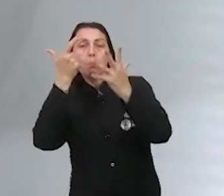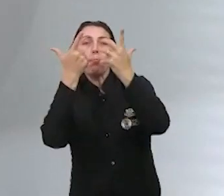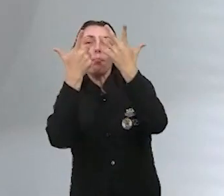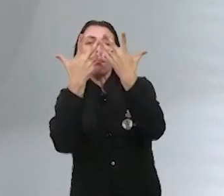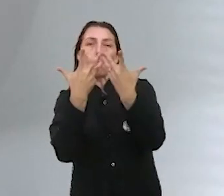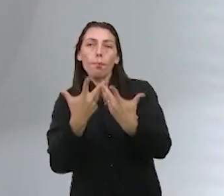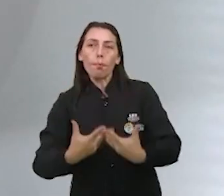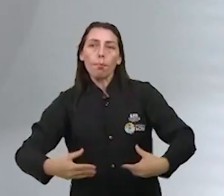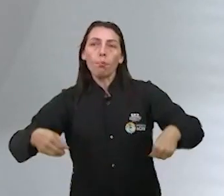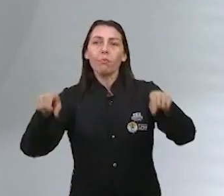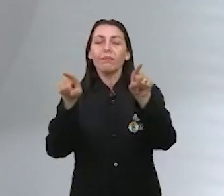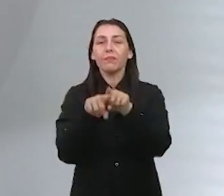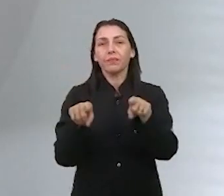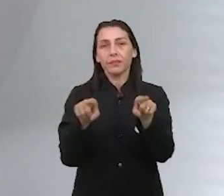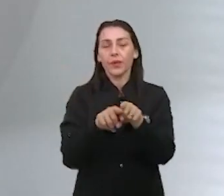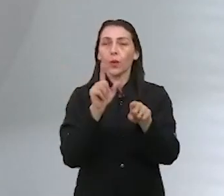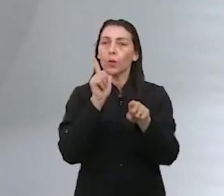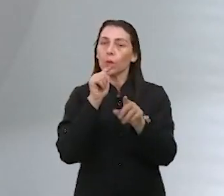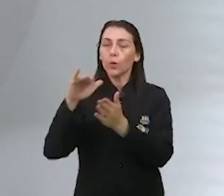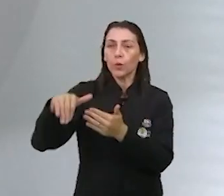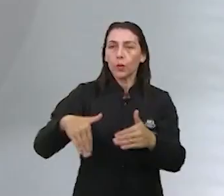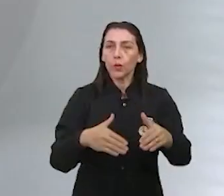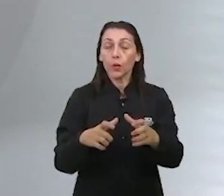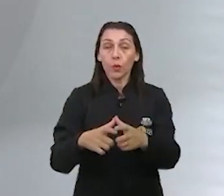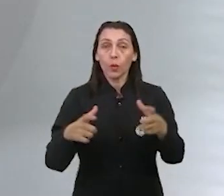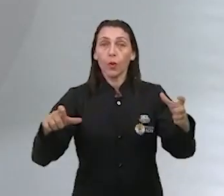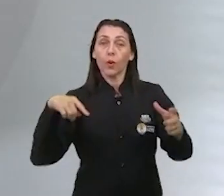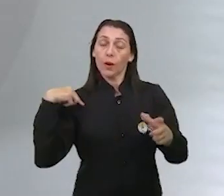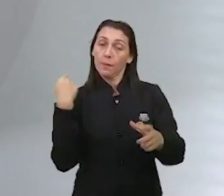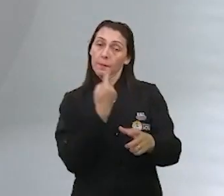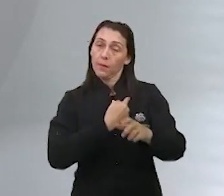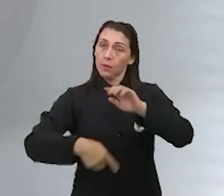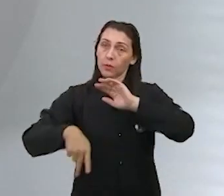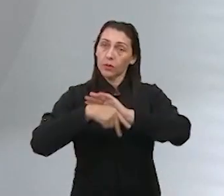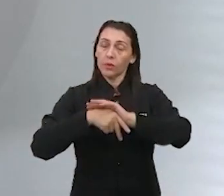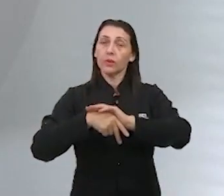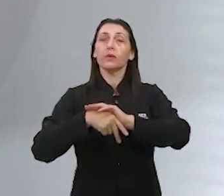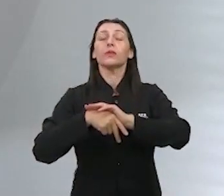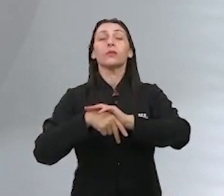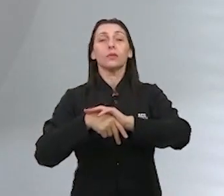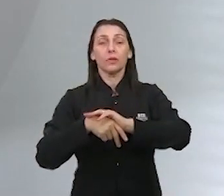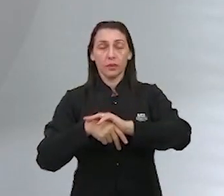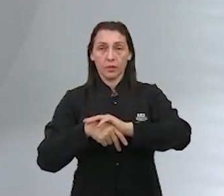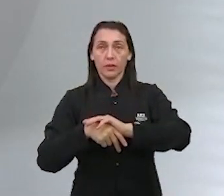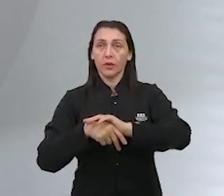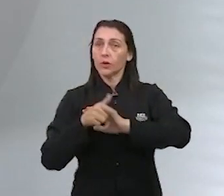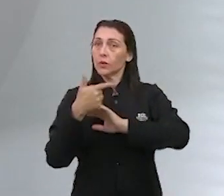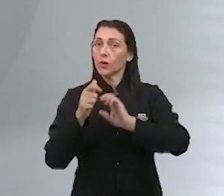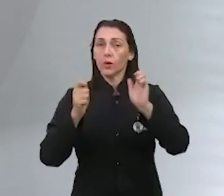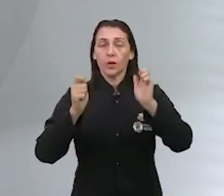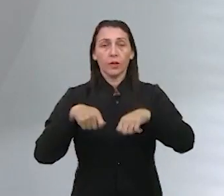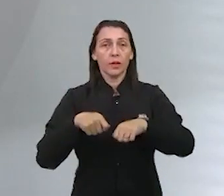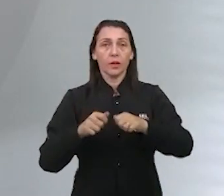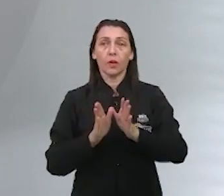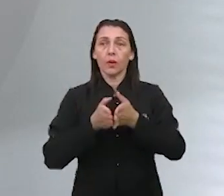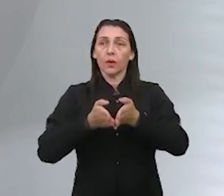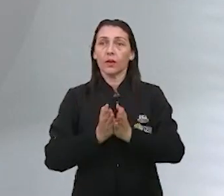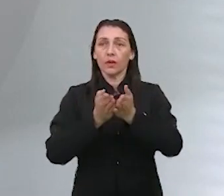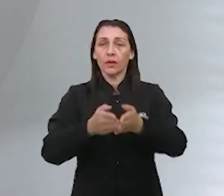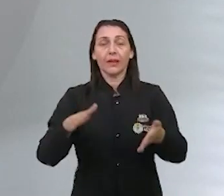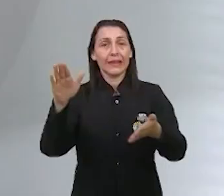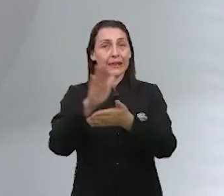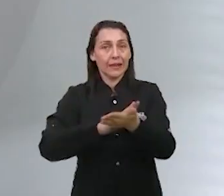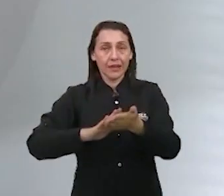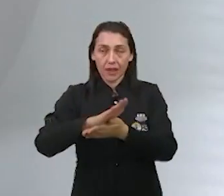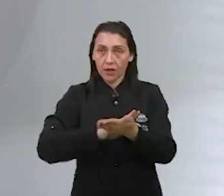Você imagina que os maiores rios do mundo são nossos. E eles simplesmente estavam sem condições de navegação. Chegar